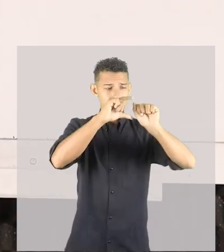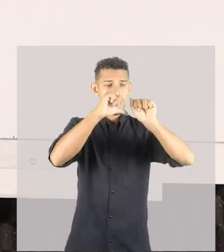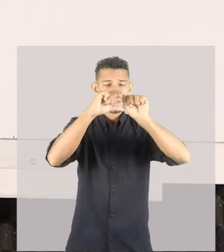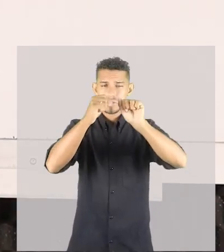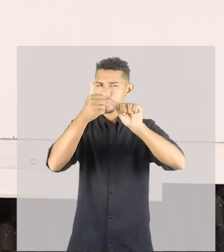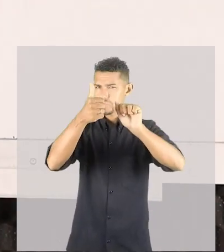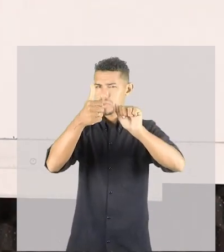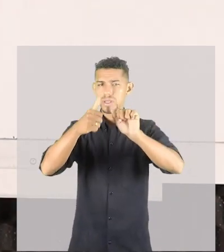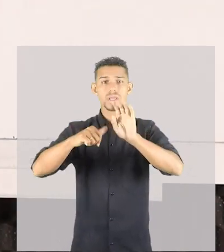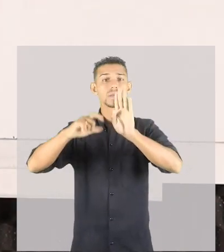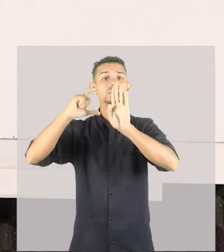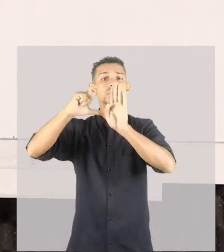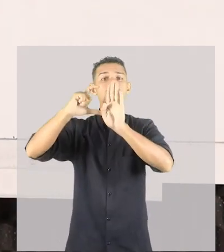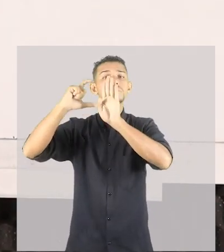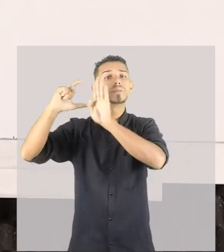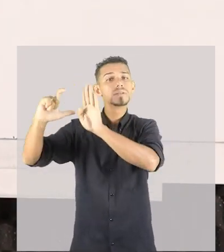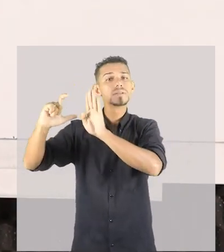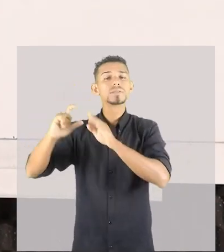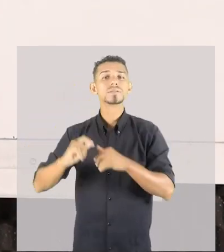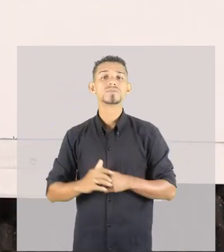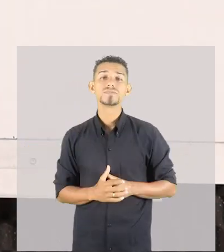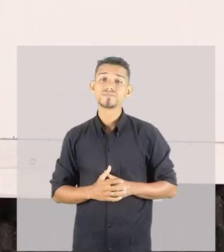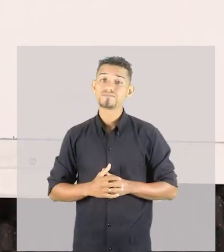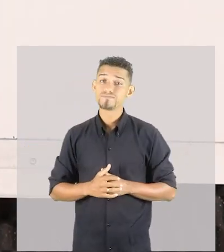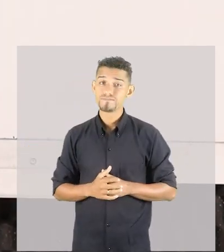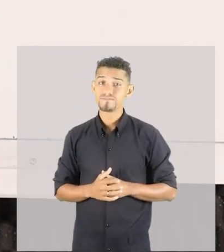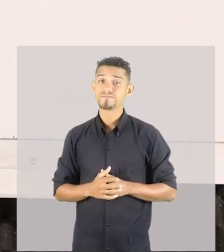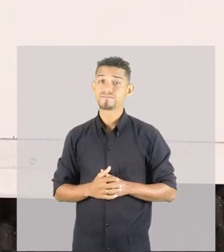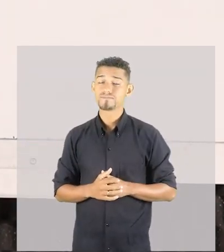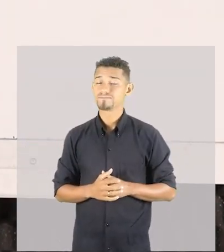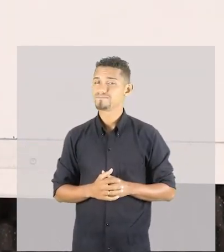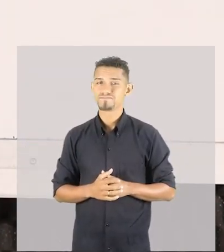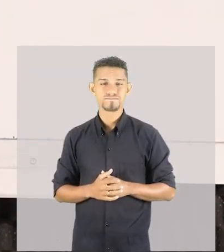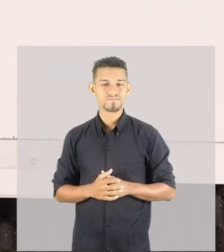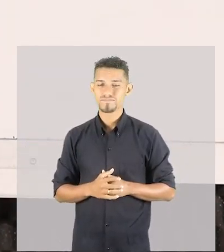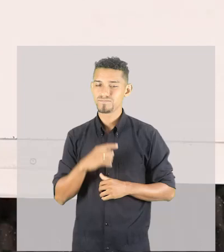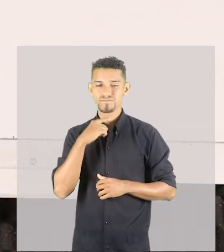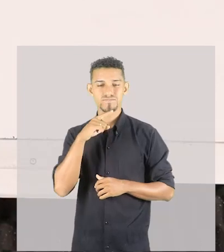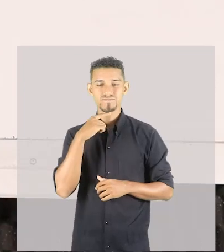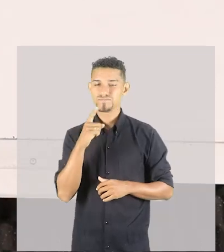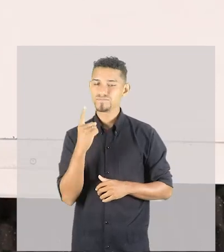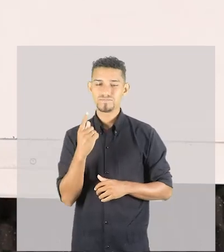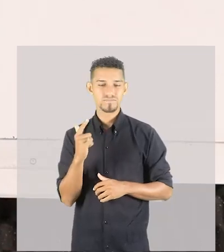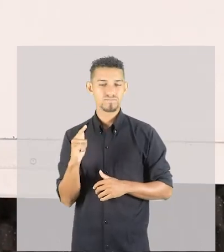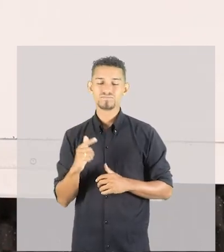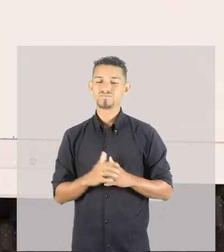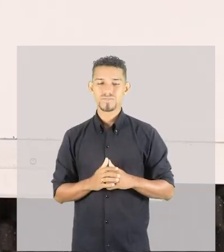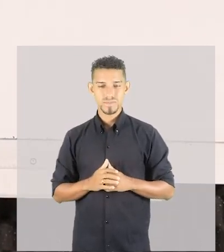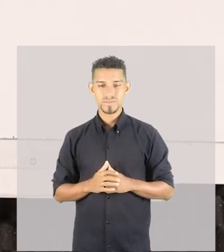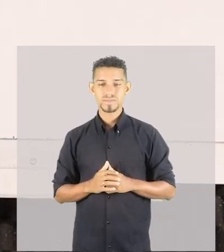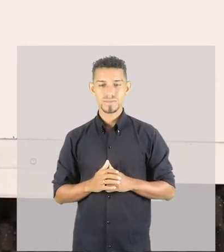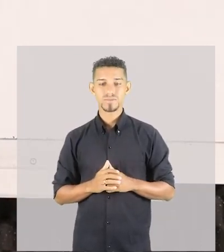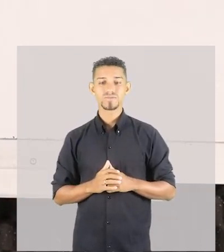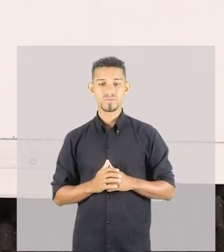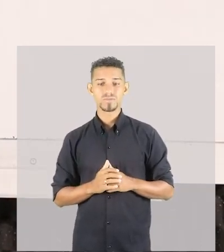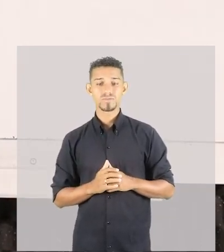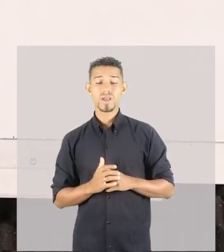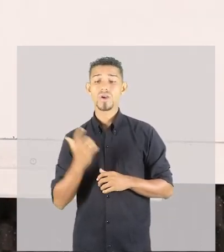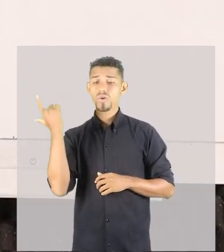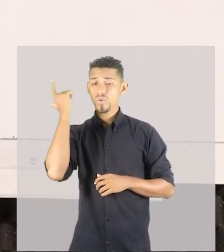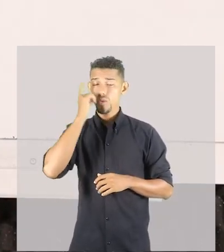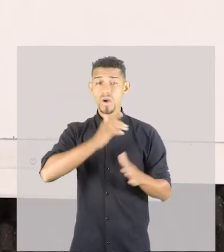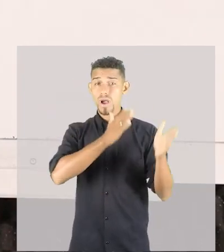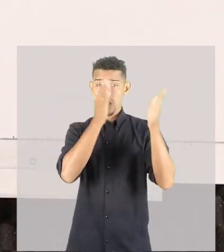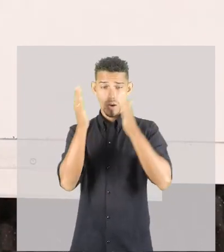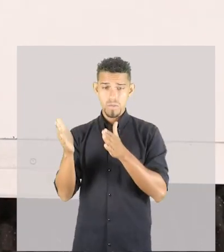azinho? Consigo. E um bezão, bezão lá do outro lado? A gente não encontra. Então, descartamos também.